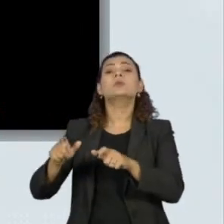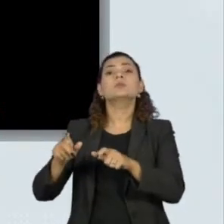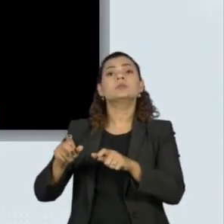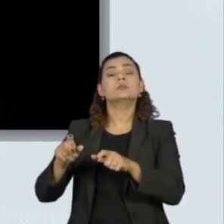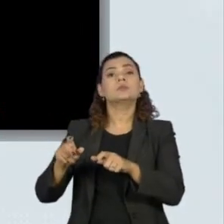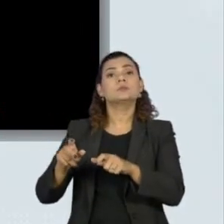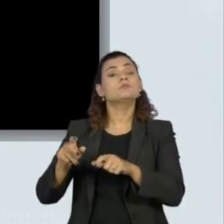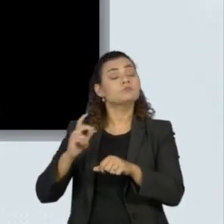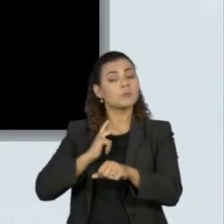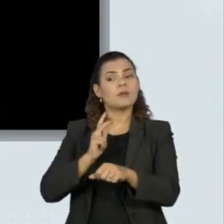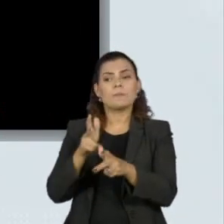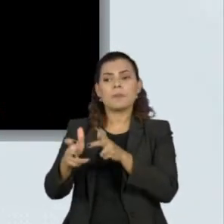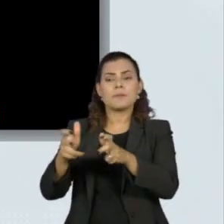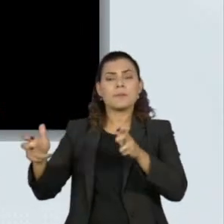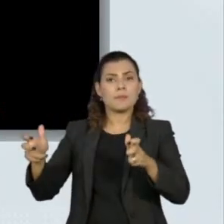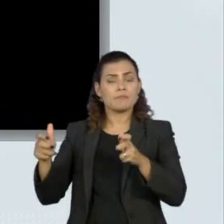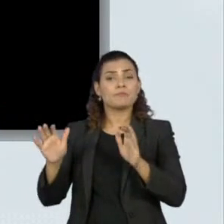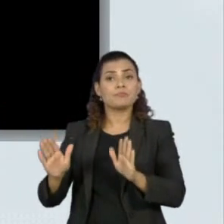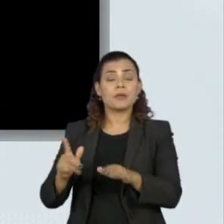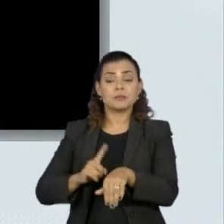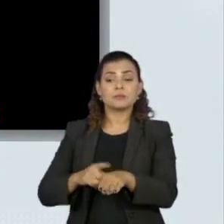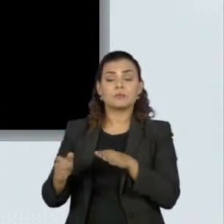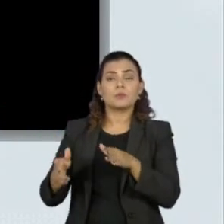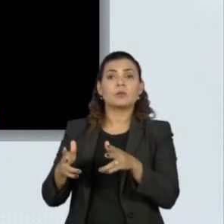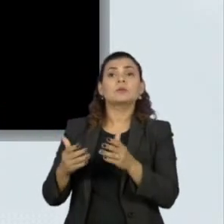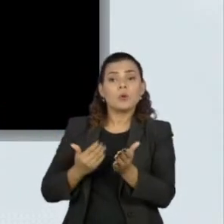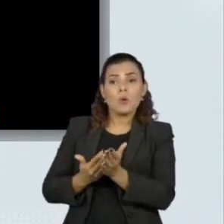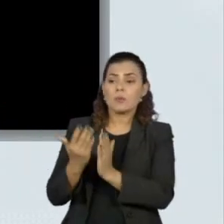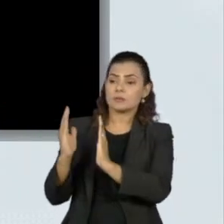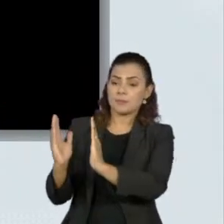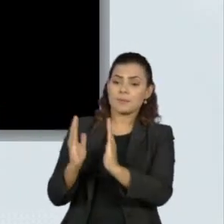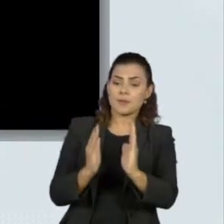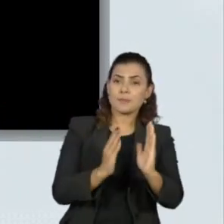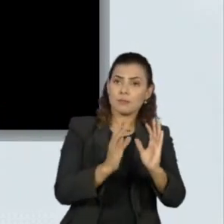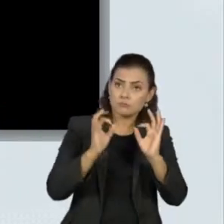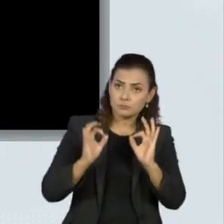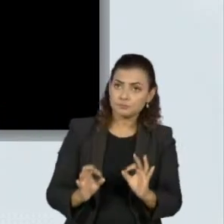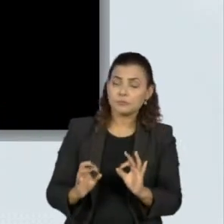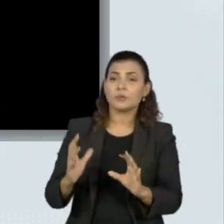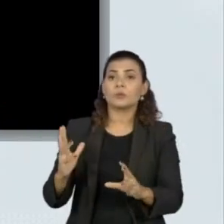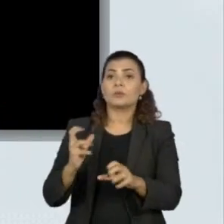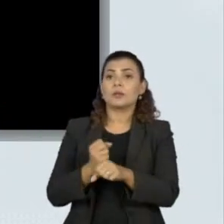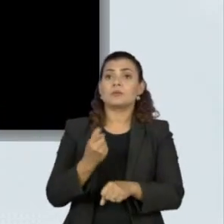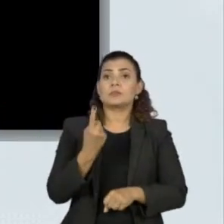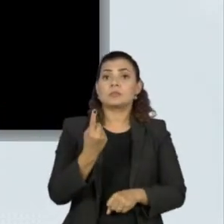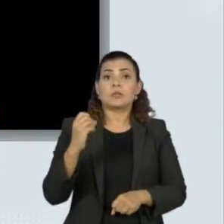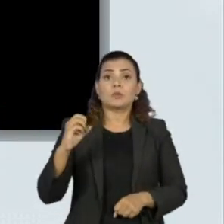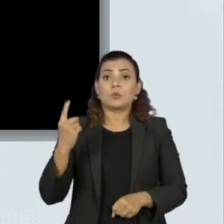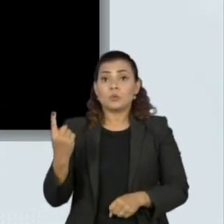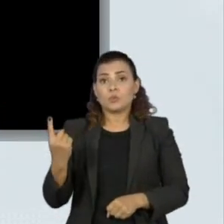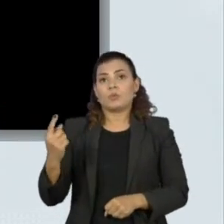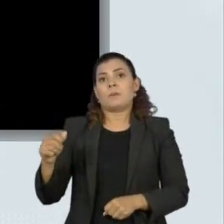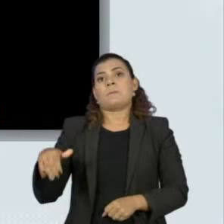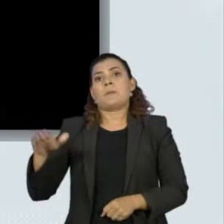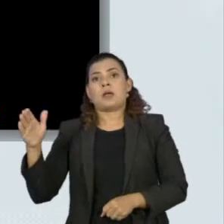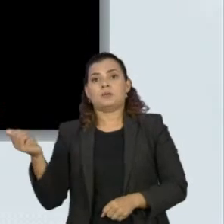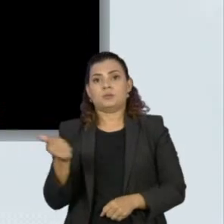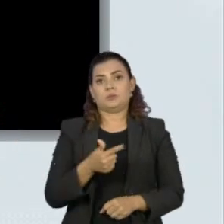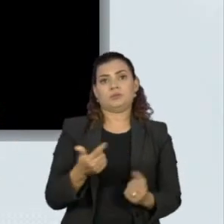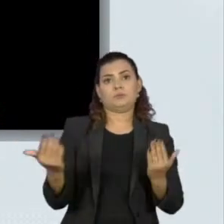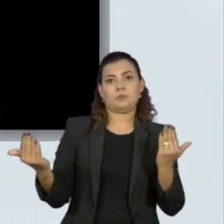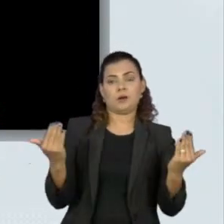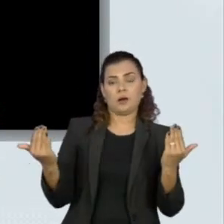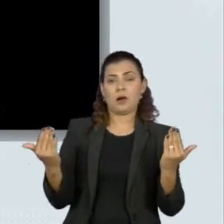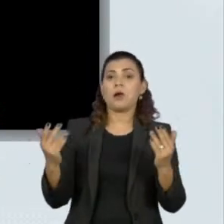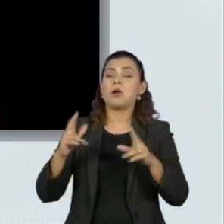procedimentos. E nesse momento de disparar os procedimentos, nós tivemos em total 101 casos a mais. O estudo foi